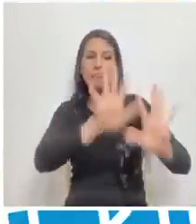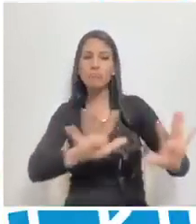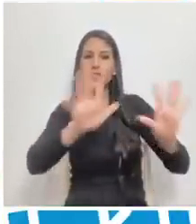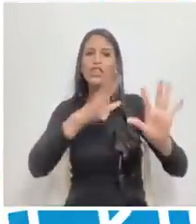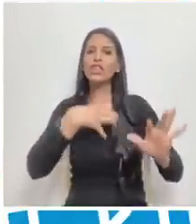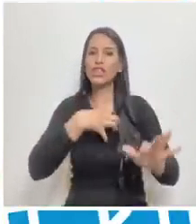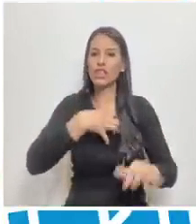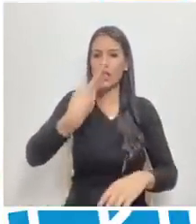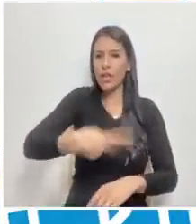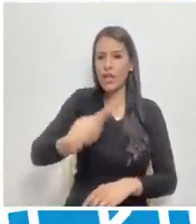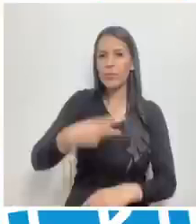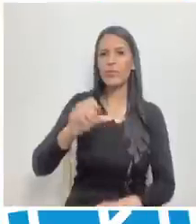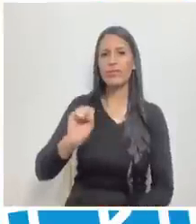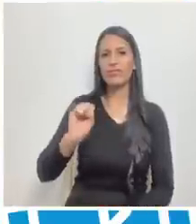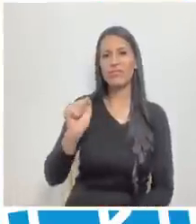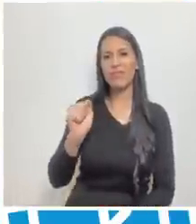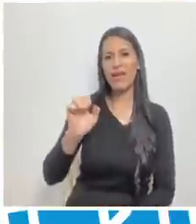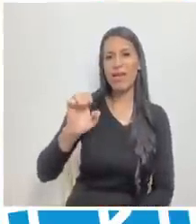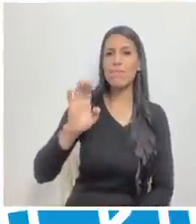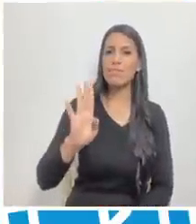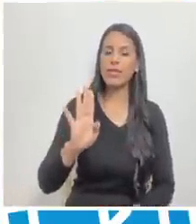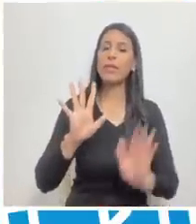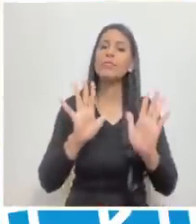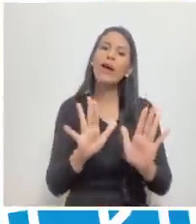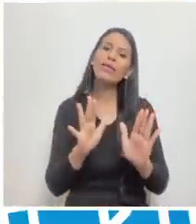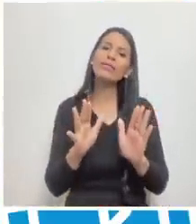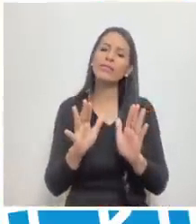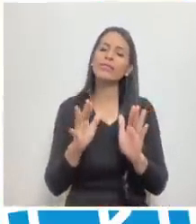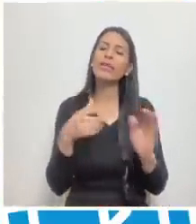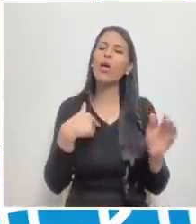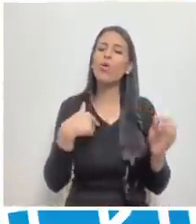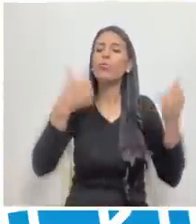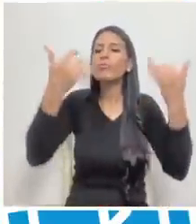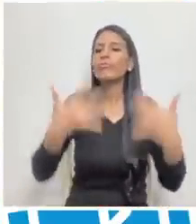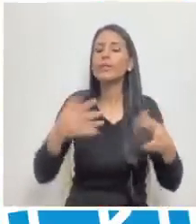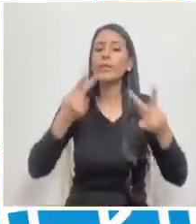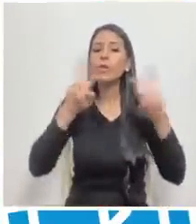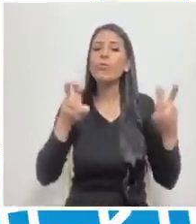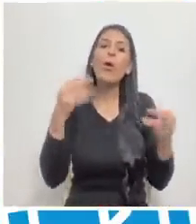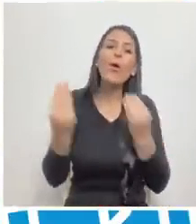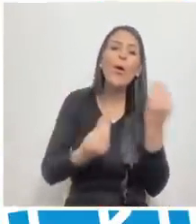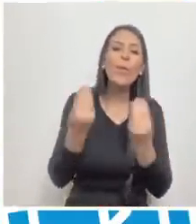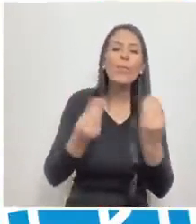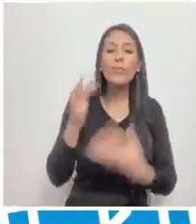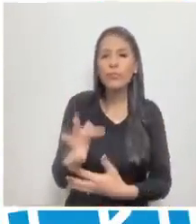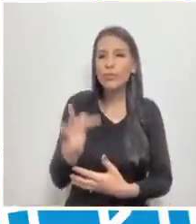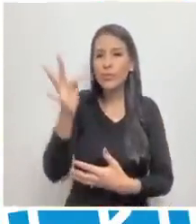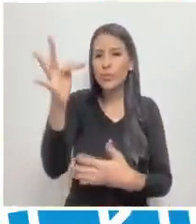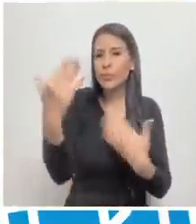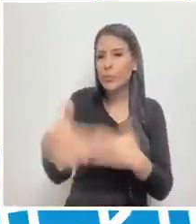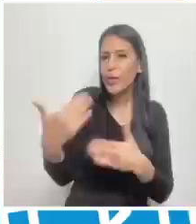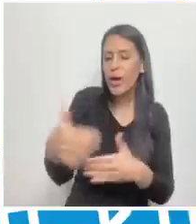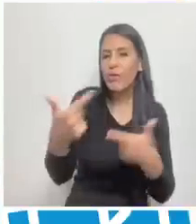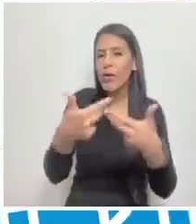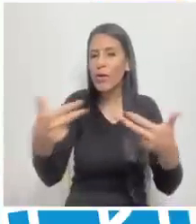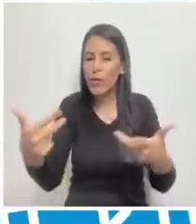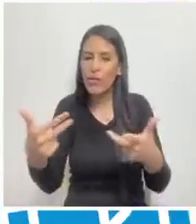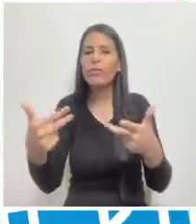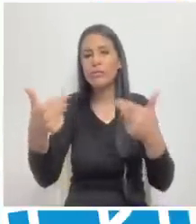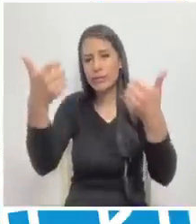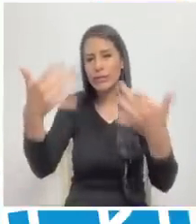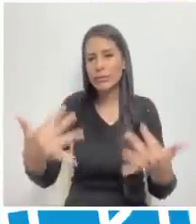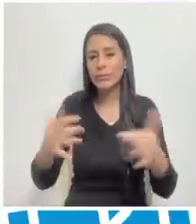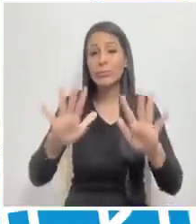adentrar nas questões como deveria ser o futuro dessas avaliações, a gente gostaria de fazer algumas